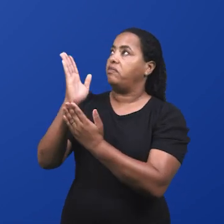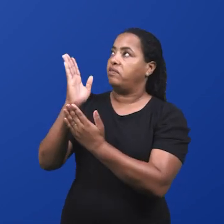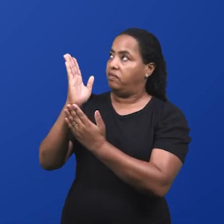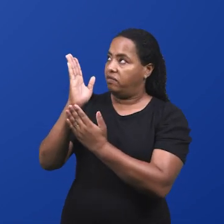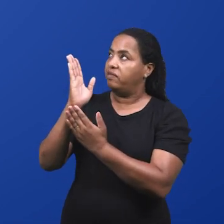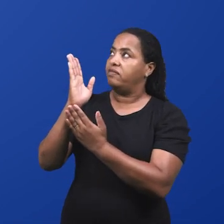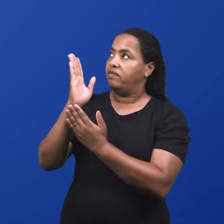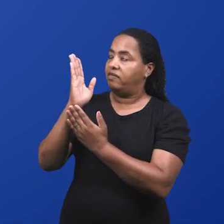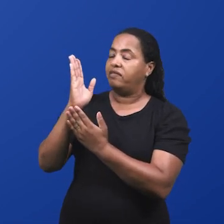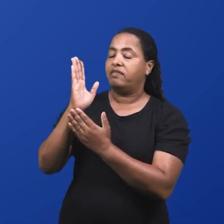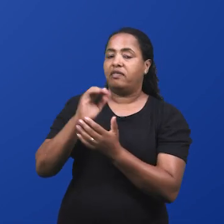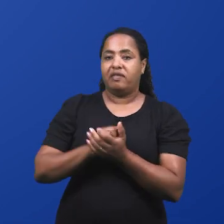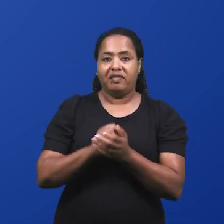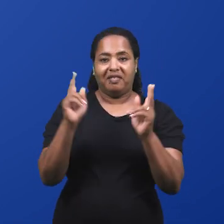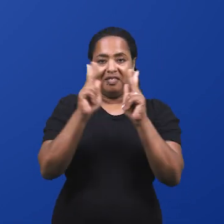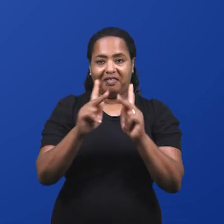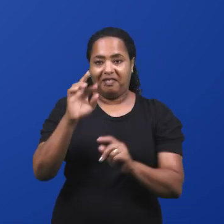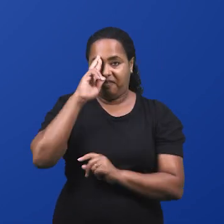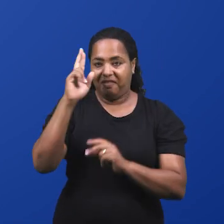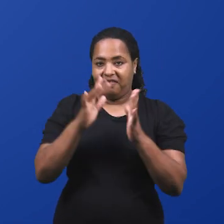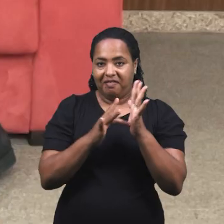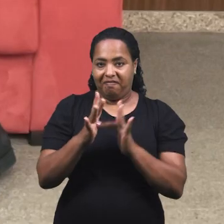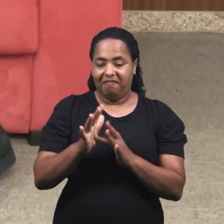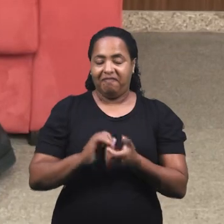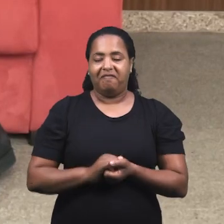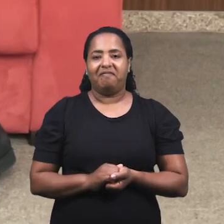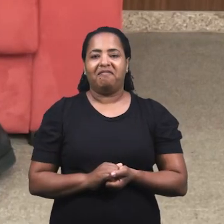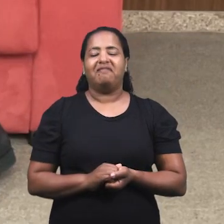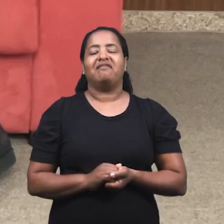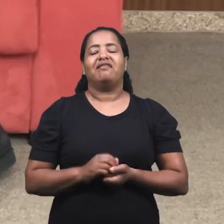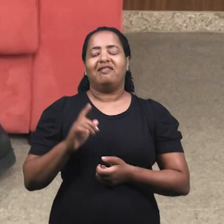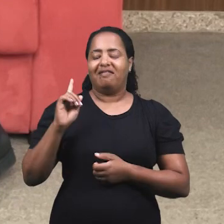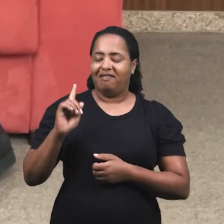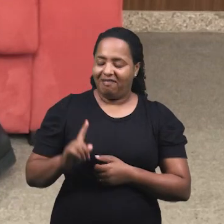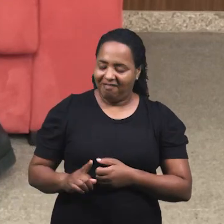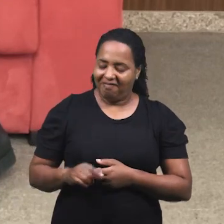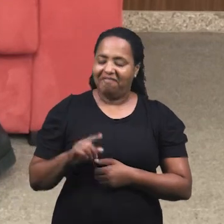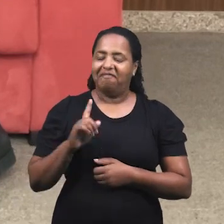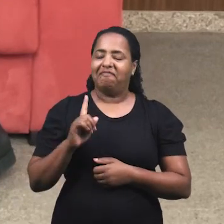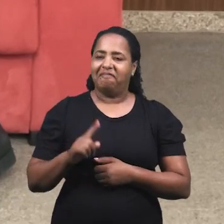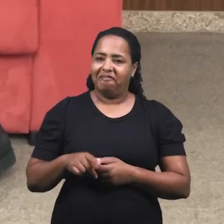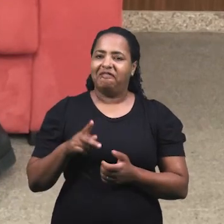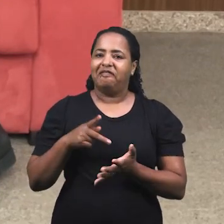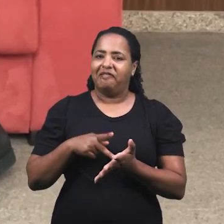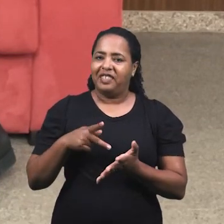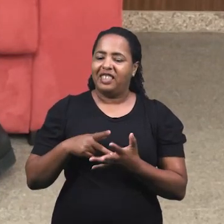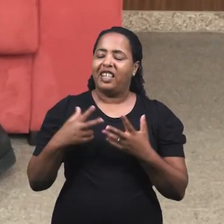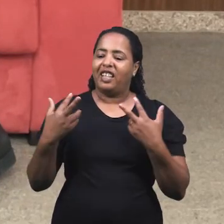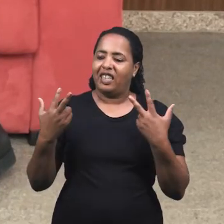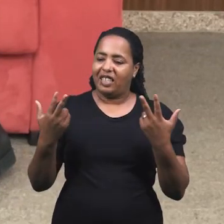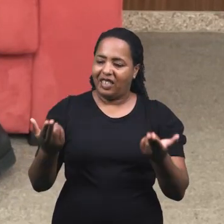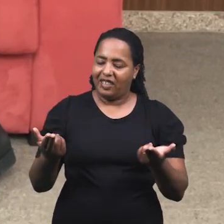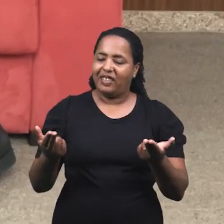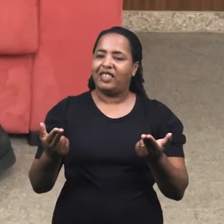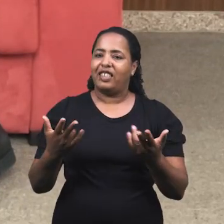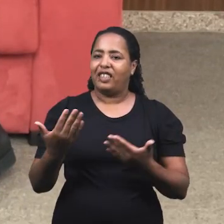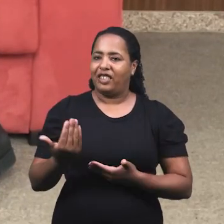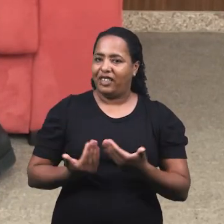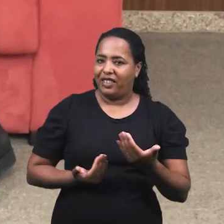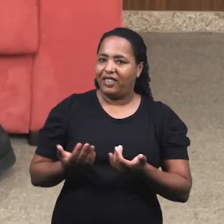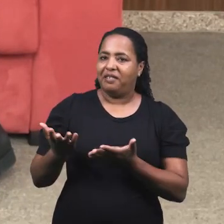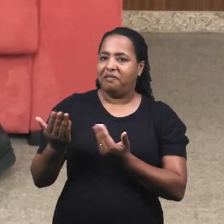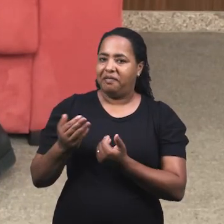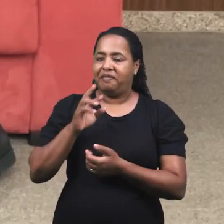permaneçamos no seu caminho. A paz do Senhor Jesus. É isso mesmo, meus irmãos. Conforme o nosso jovem querido aqui respondeu,